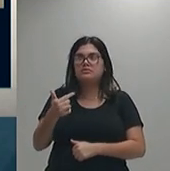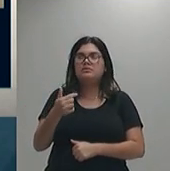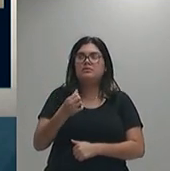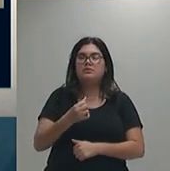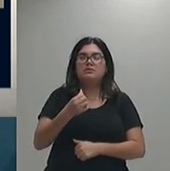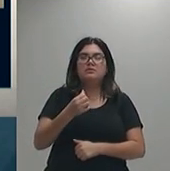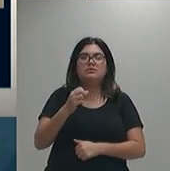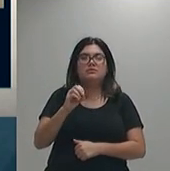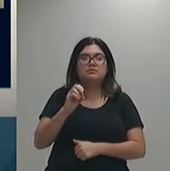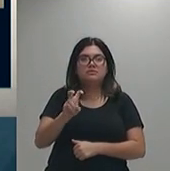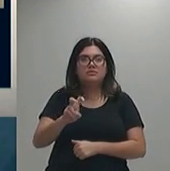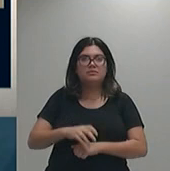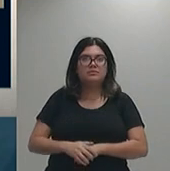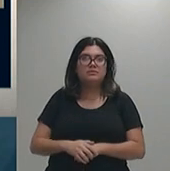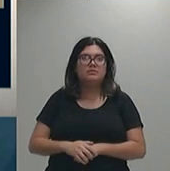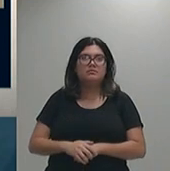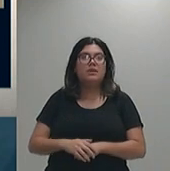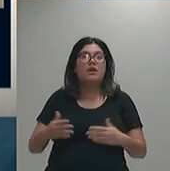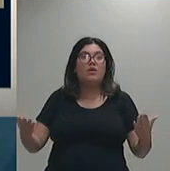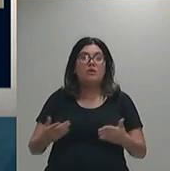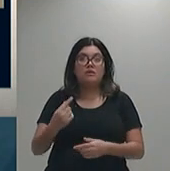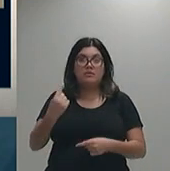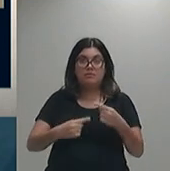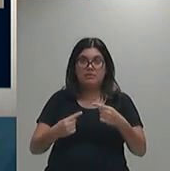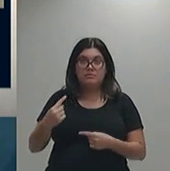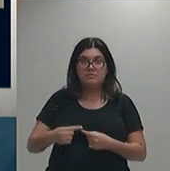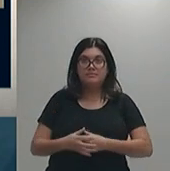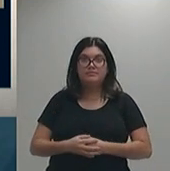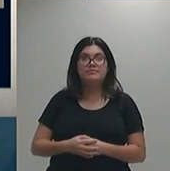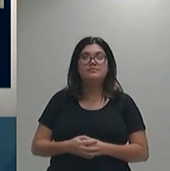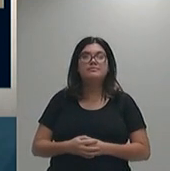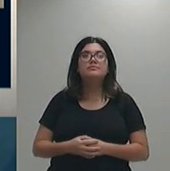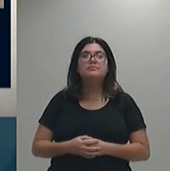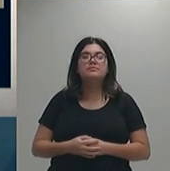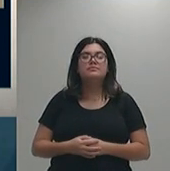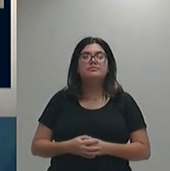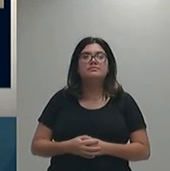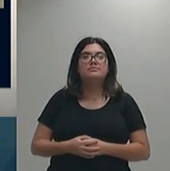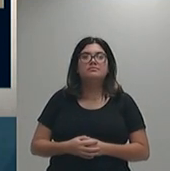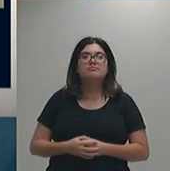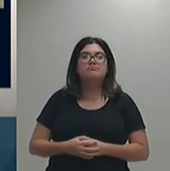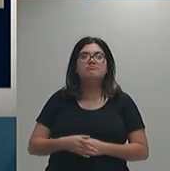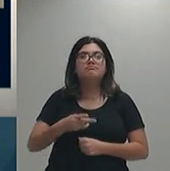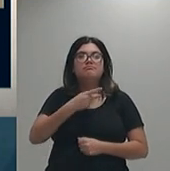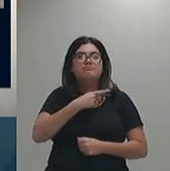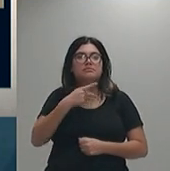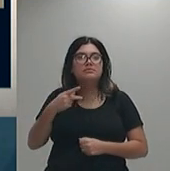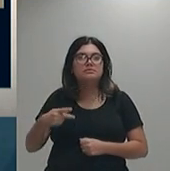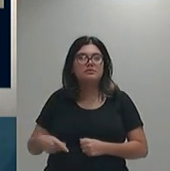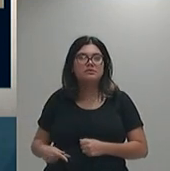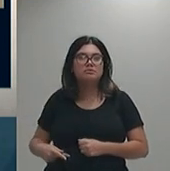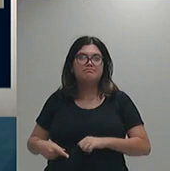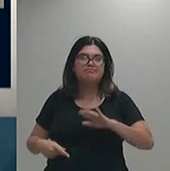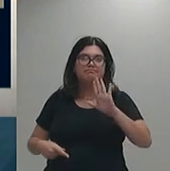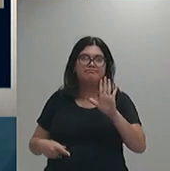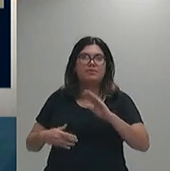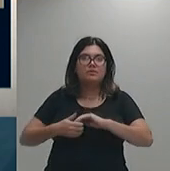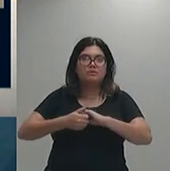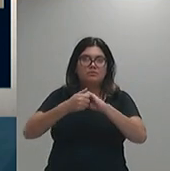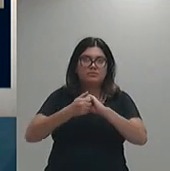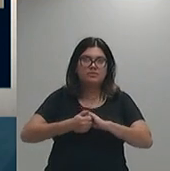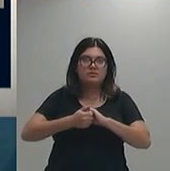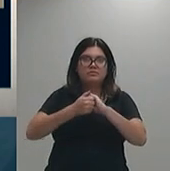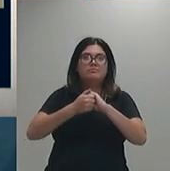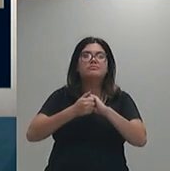e coloca em debate e o seu presidente É nesse momento não